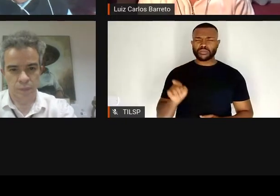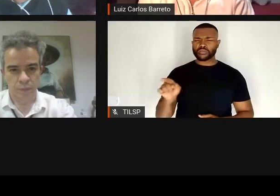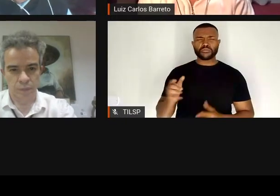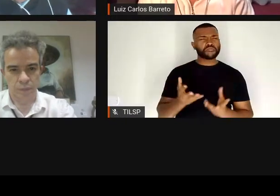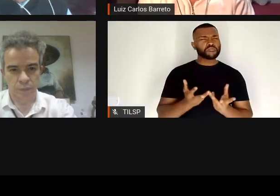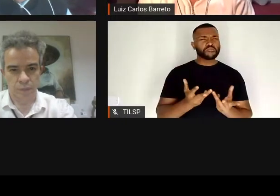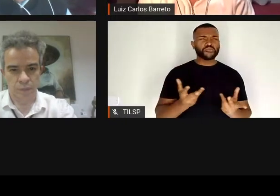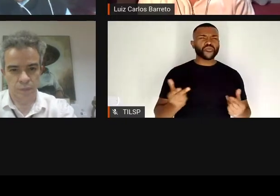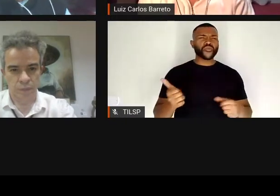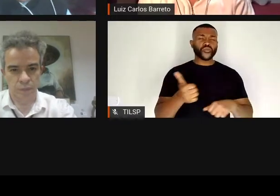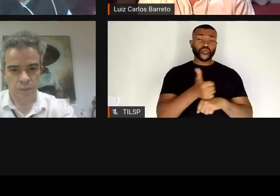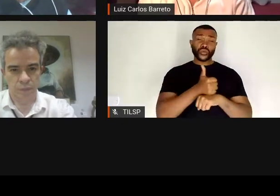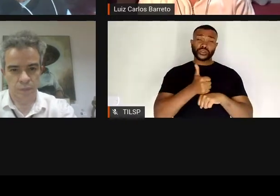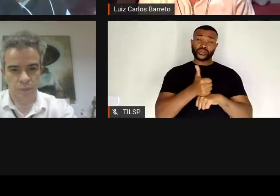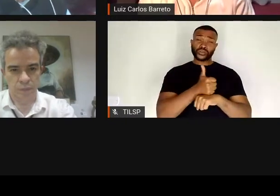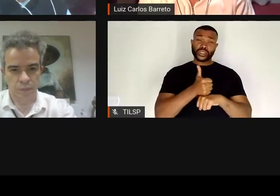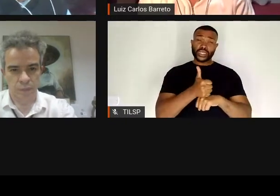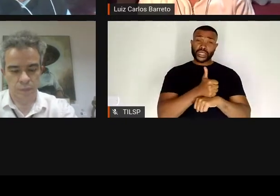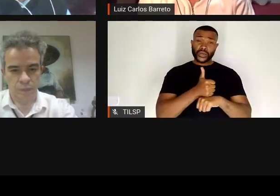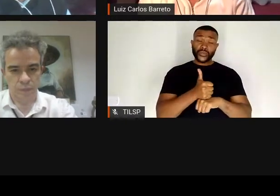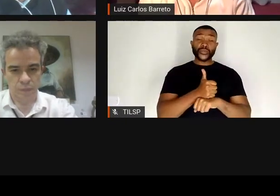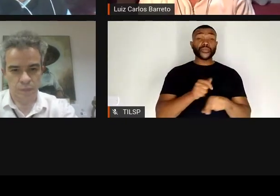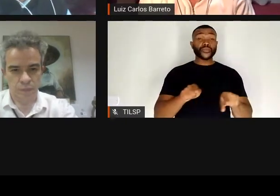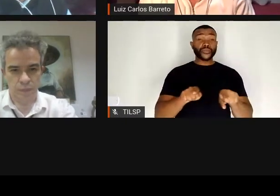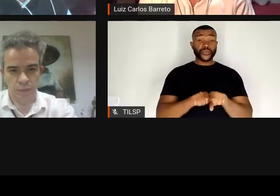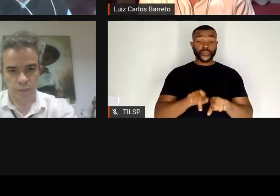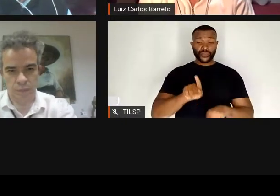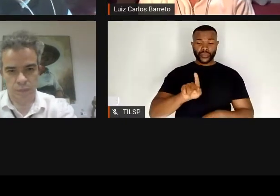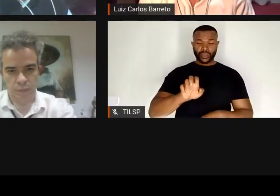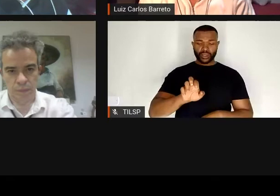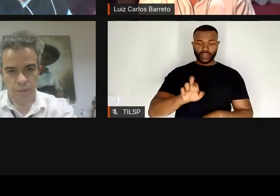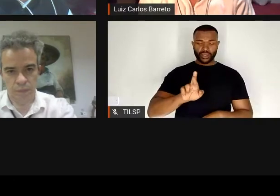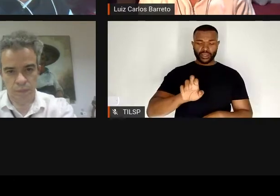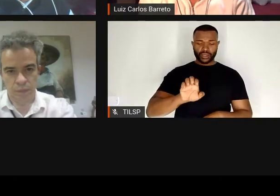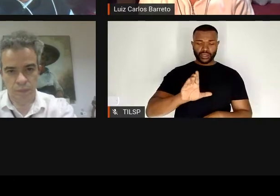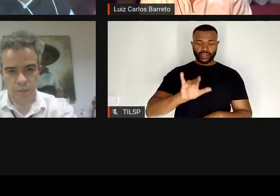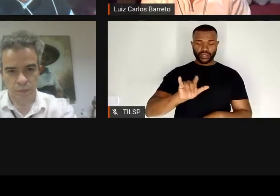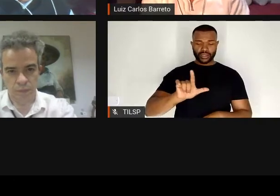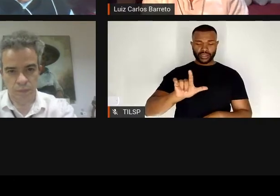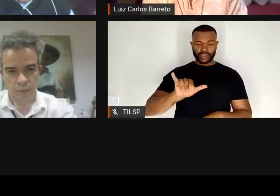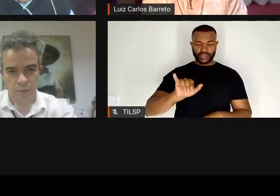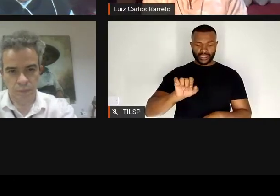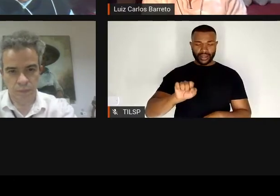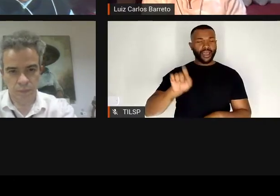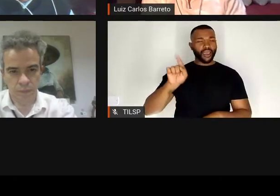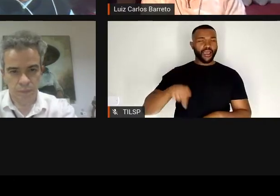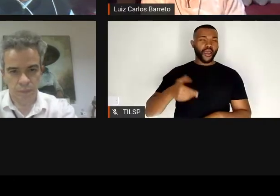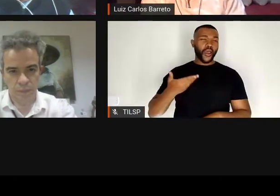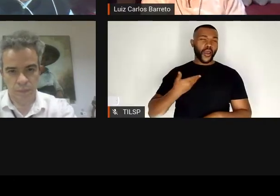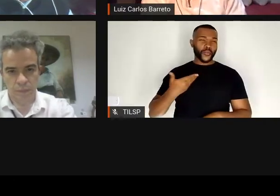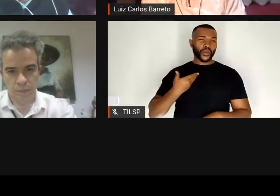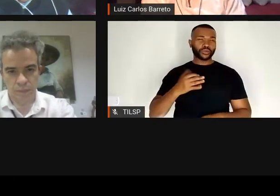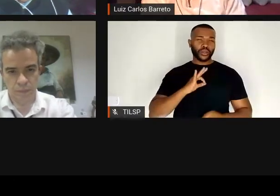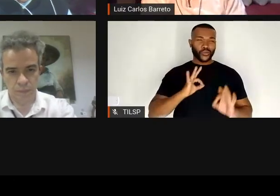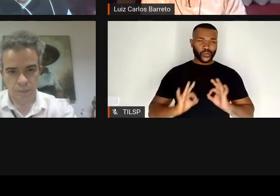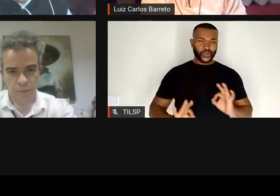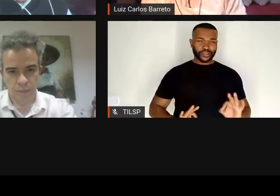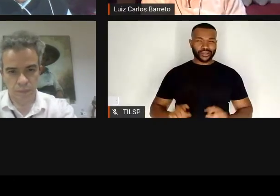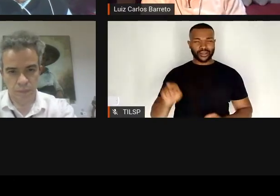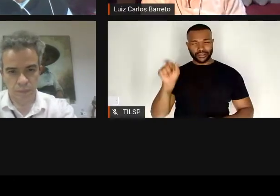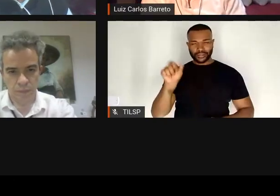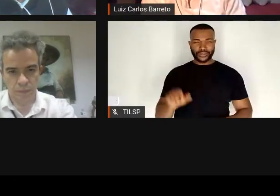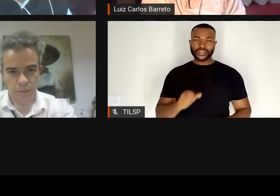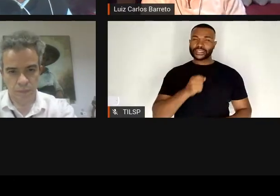impressionante. E o Pérez, o amigo da onça, que era uma figura muito engraçada também. Então, o